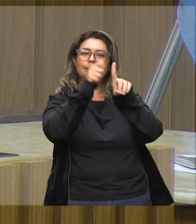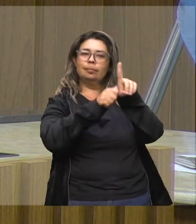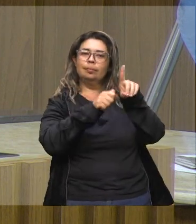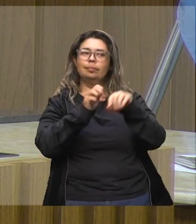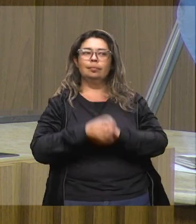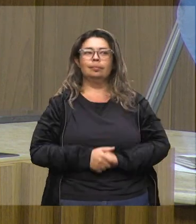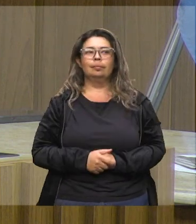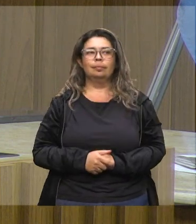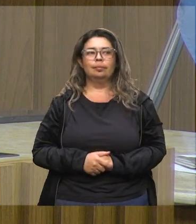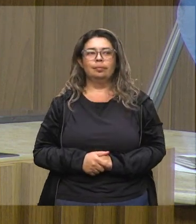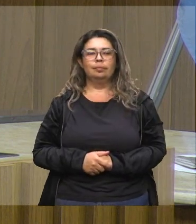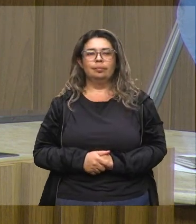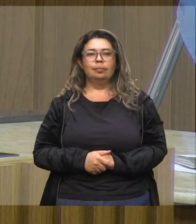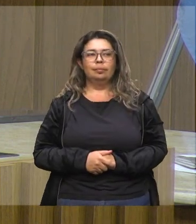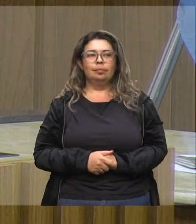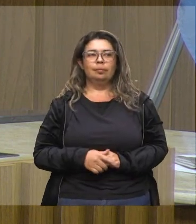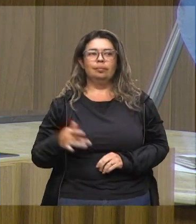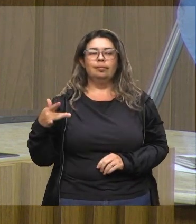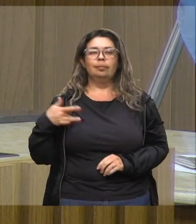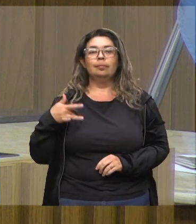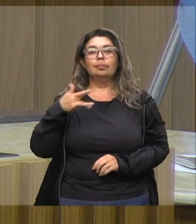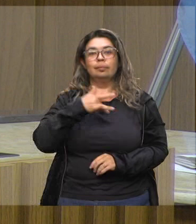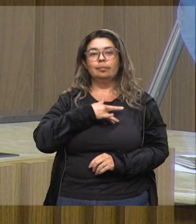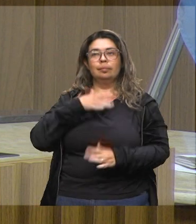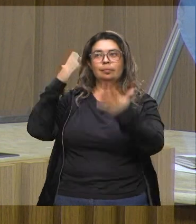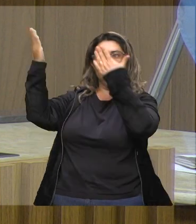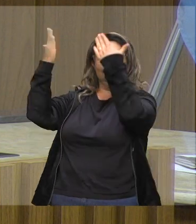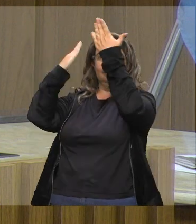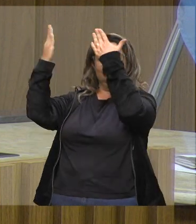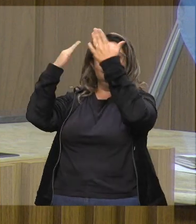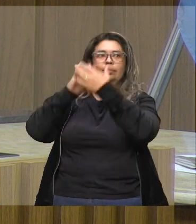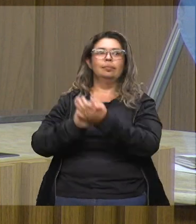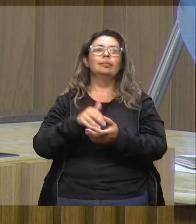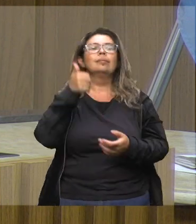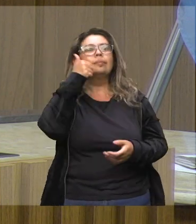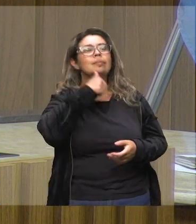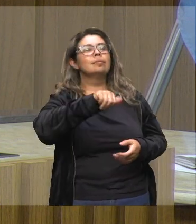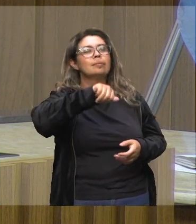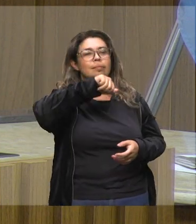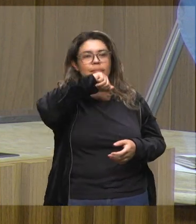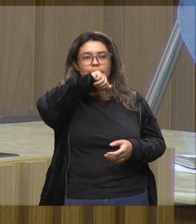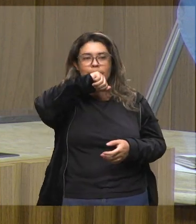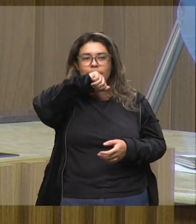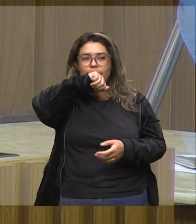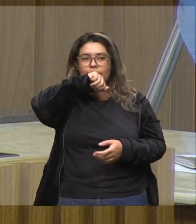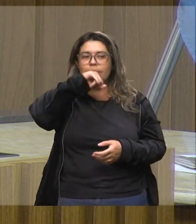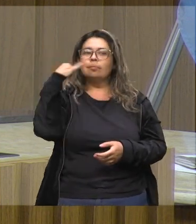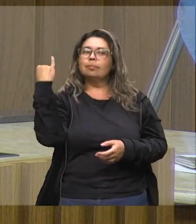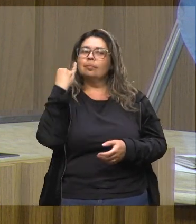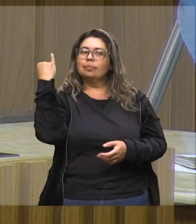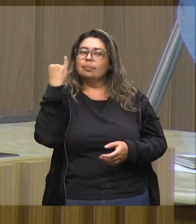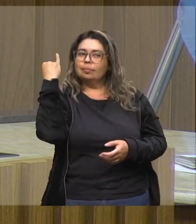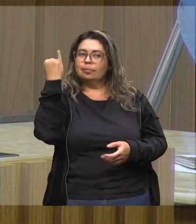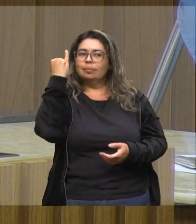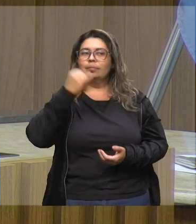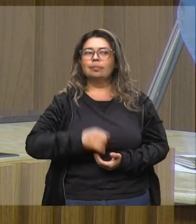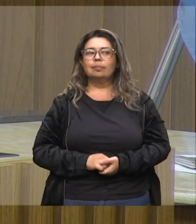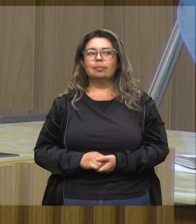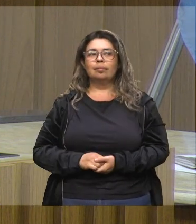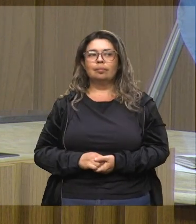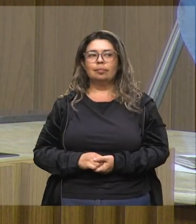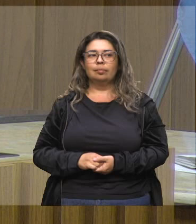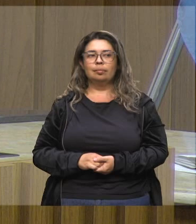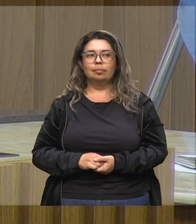da saúde mental da mãe também importa, né? Então,